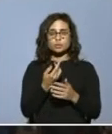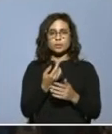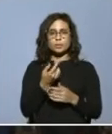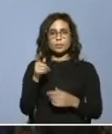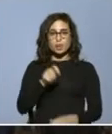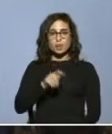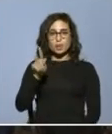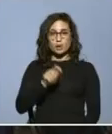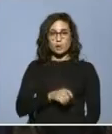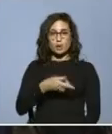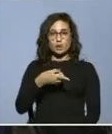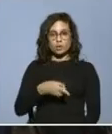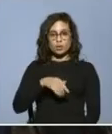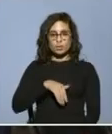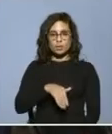9 meses,